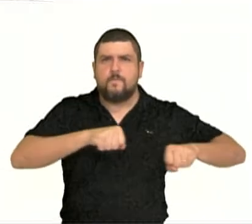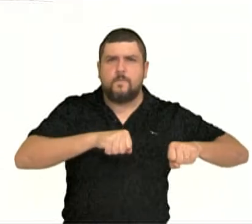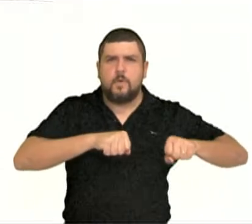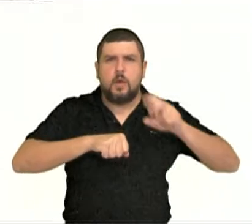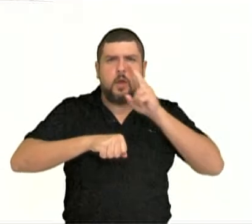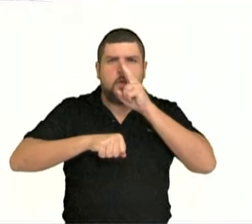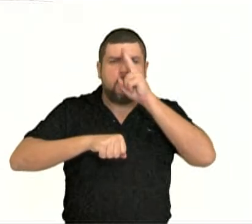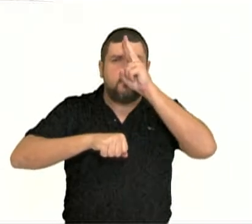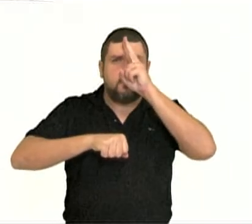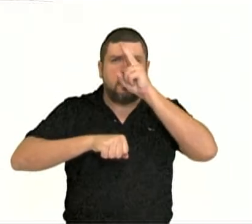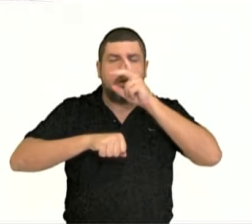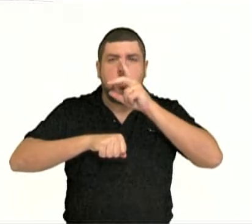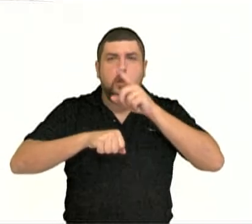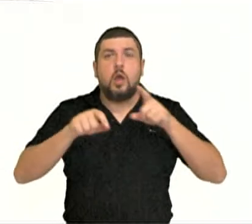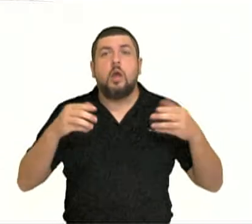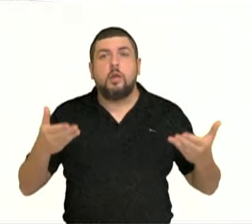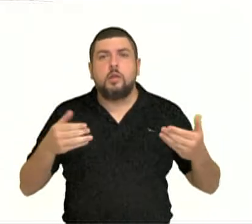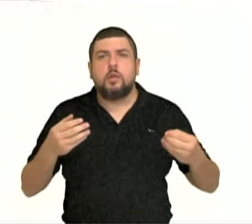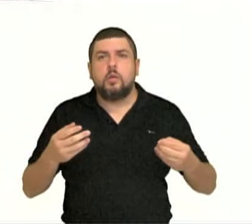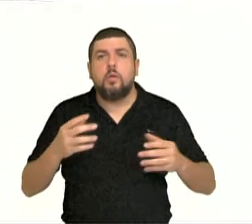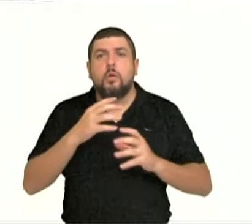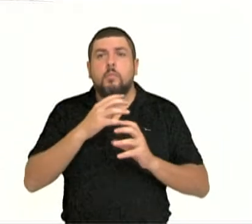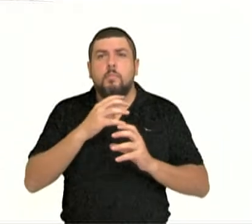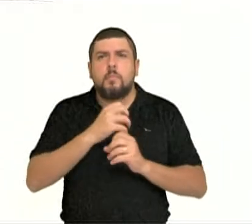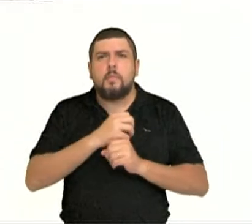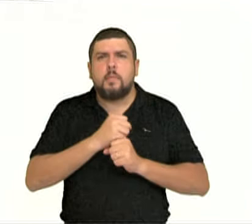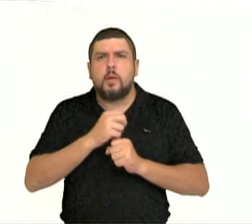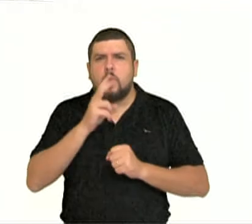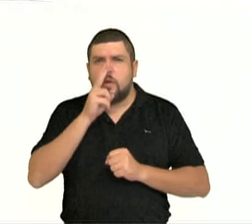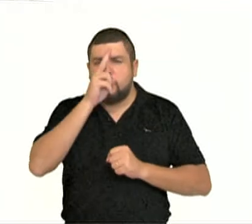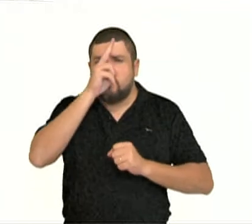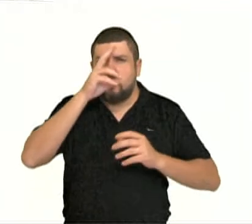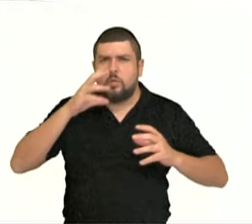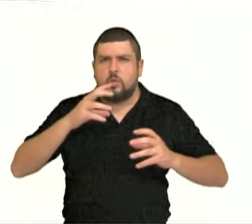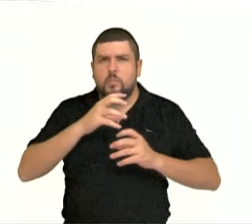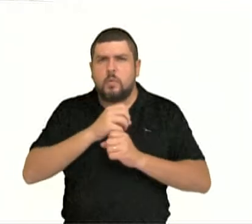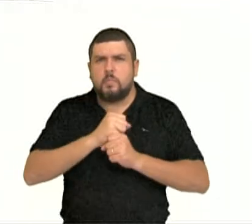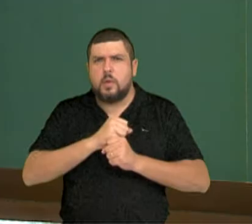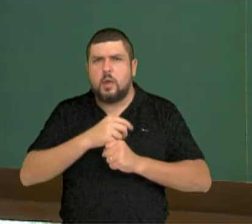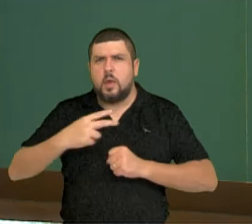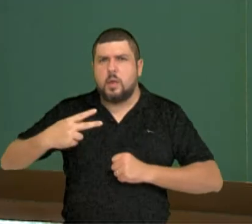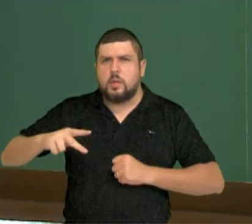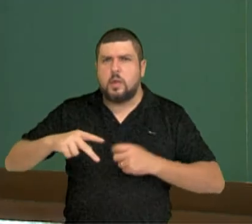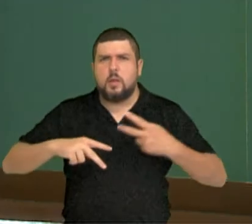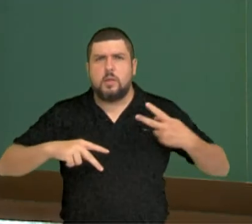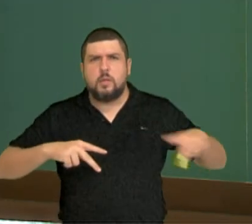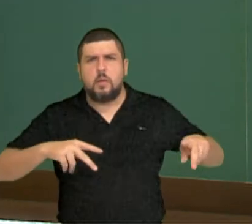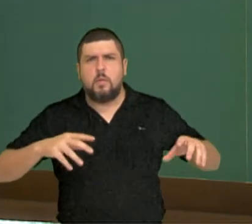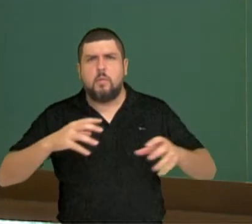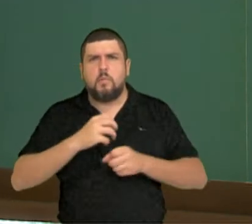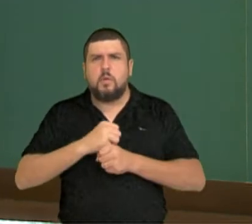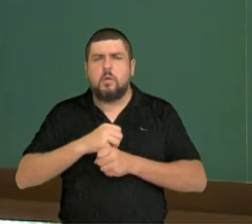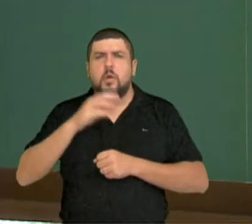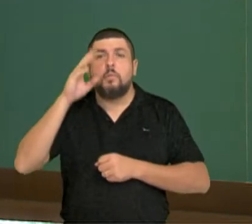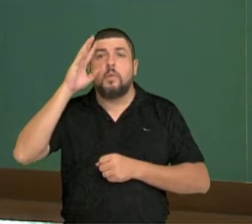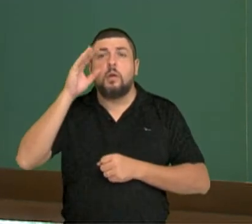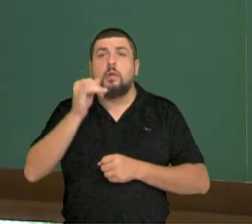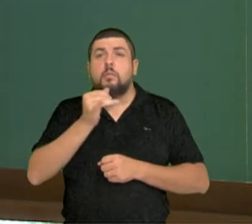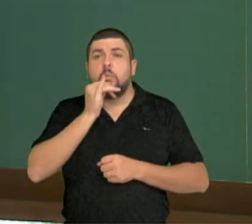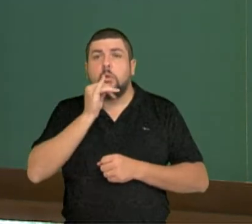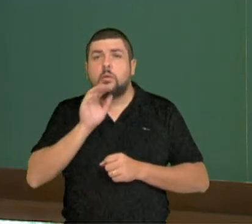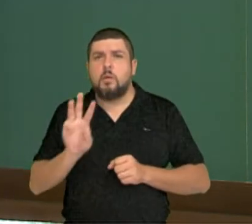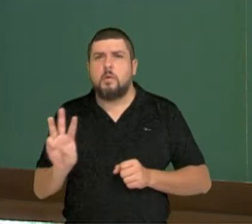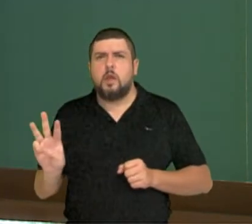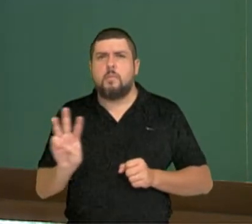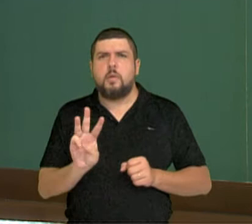do deslocamento, né, é conforme a combinação dessas forças. Tente fazer um cabo de guerra, por exemplo, com 3 pessoas, certo? Você vai perceber